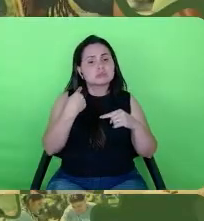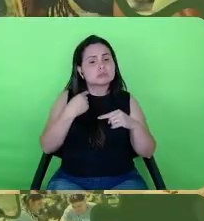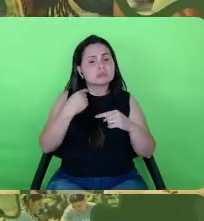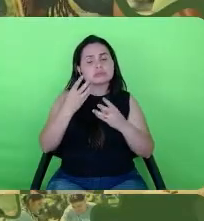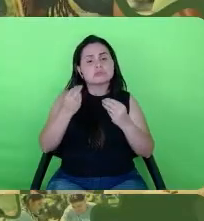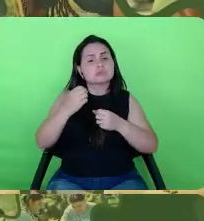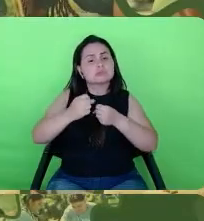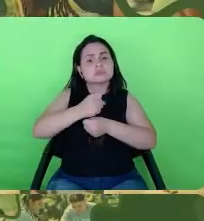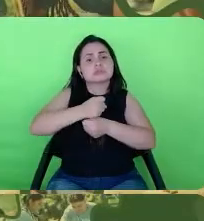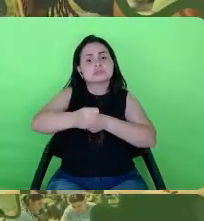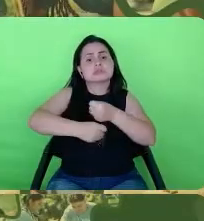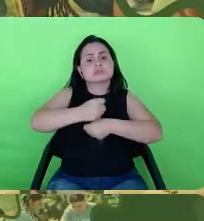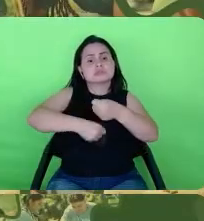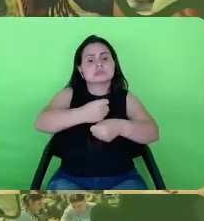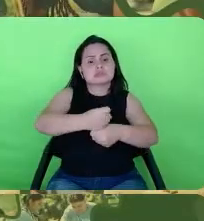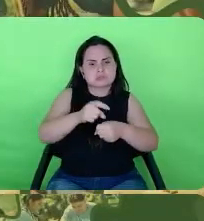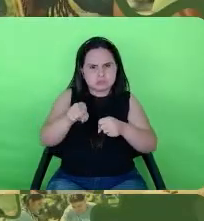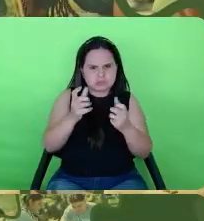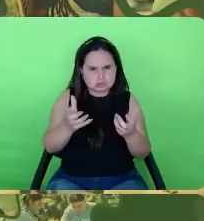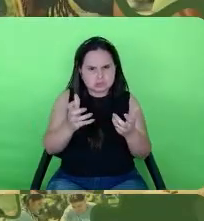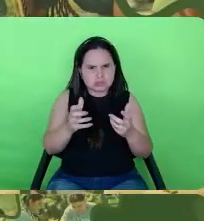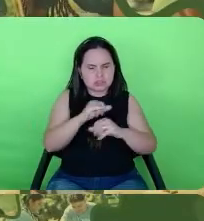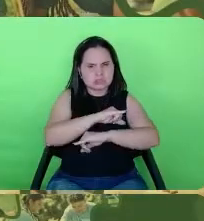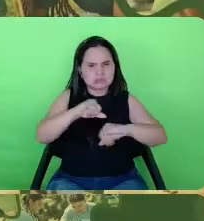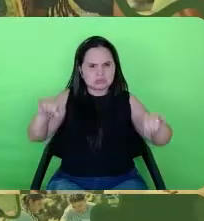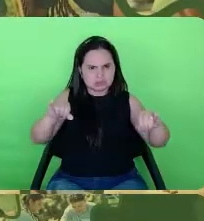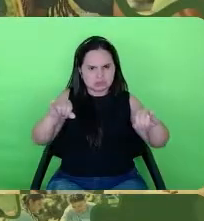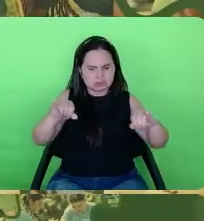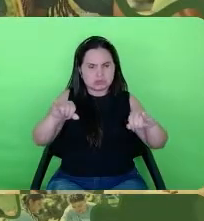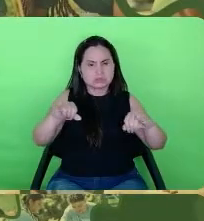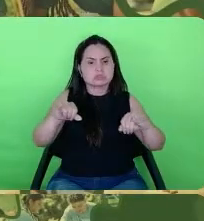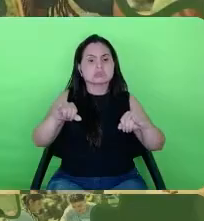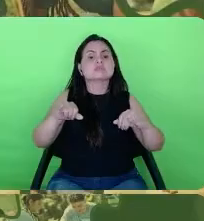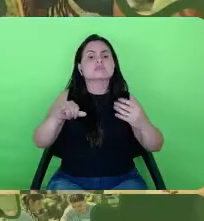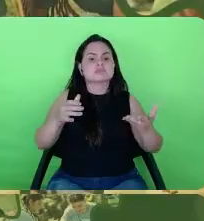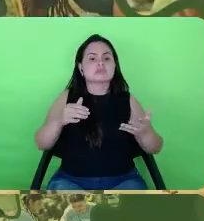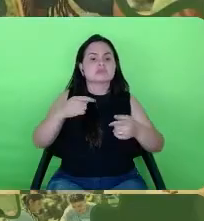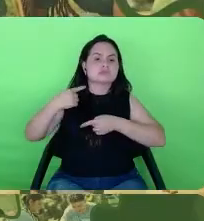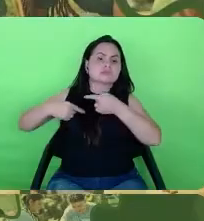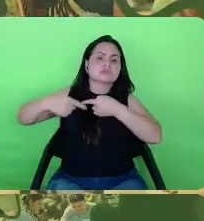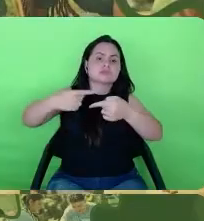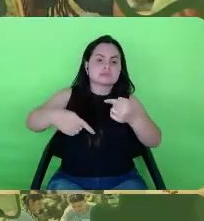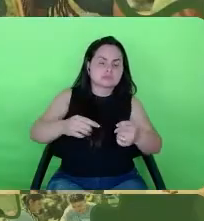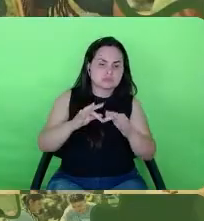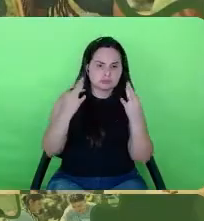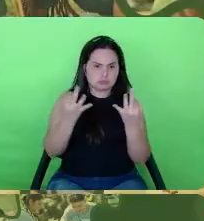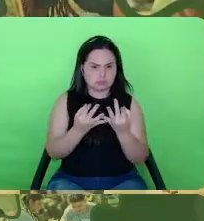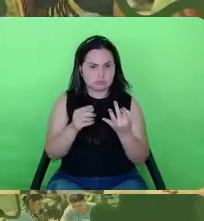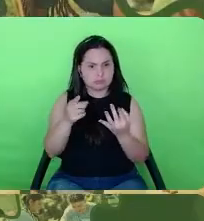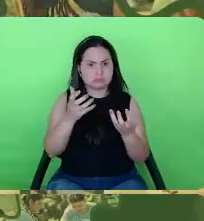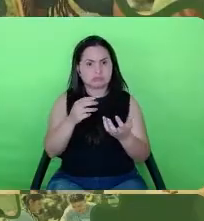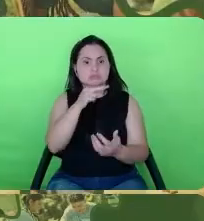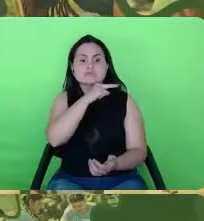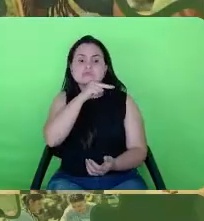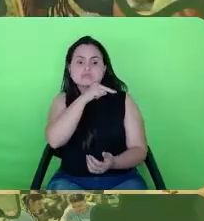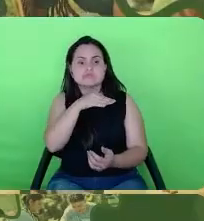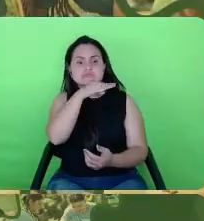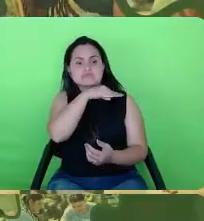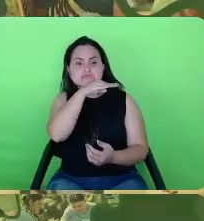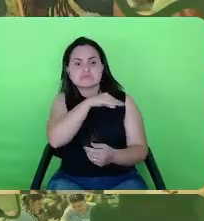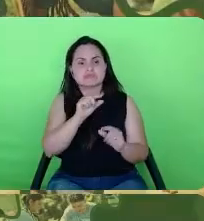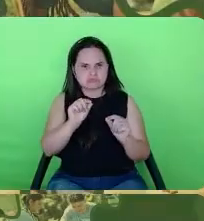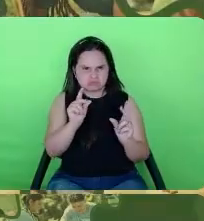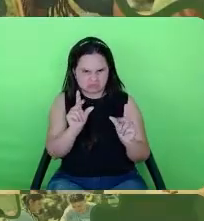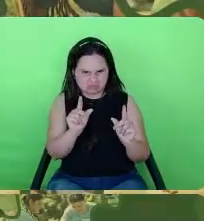tá? Mas o que você vai querer deixar para as gerações que vêm para frente? O que você vai querer deixar para os seus netos, bisnetos? É só